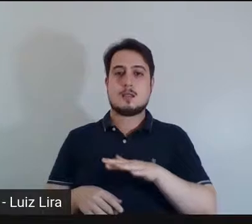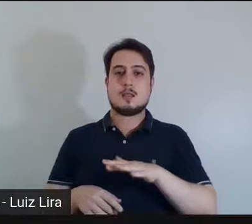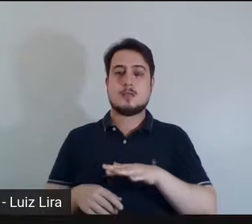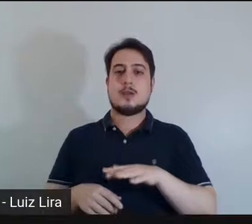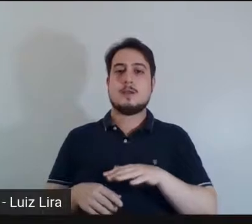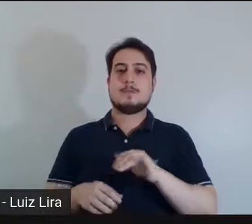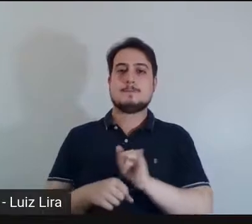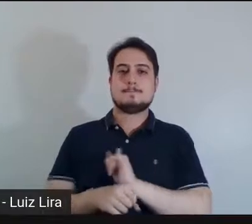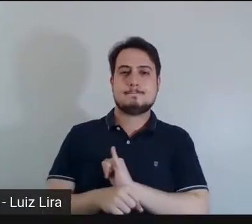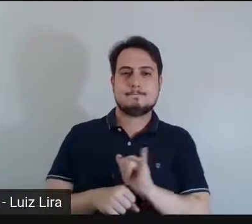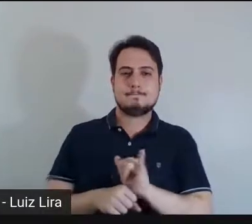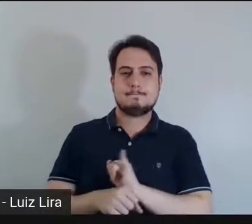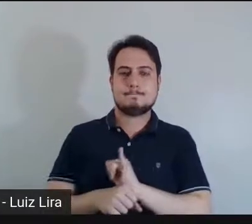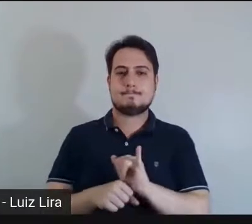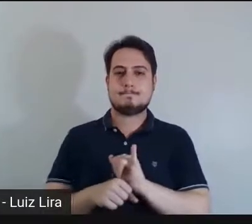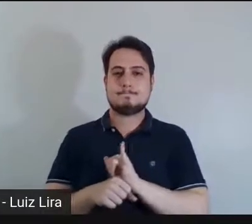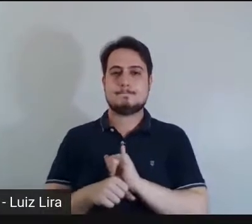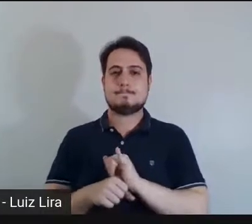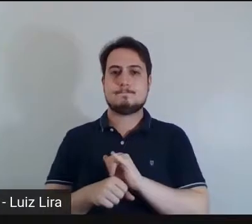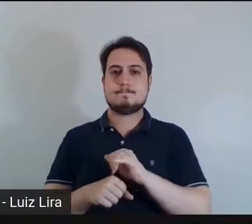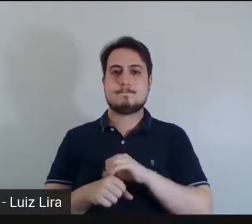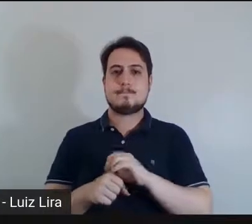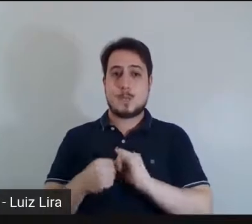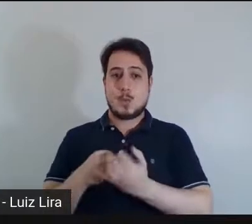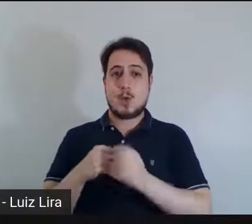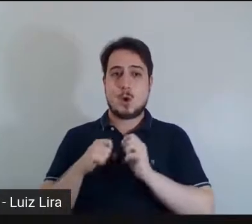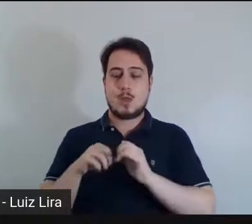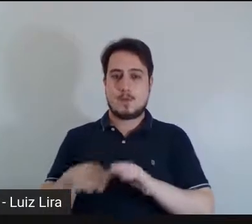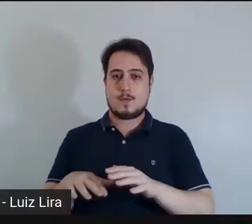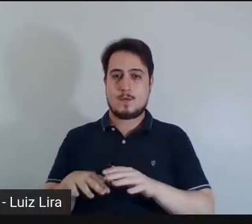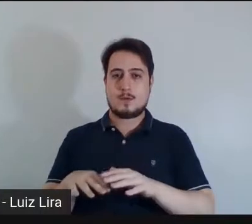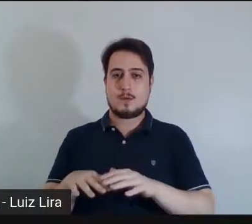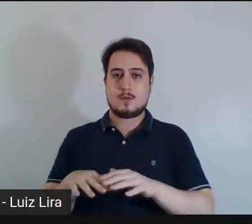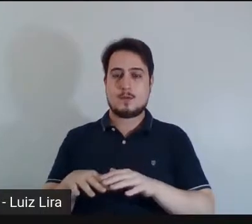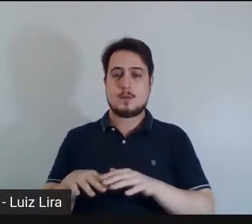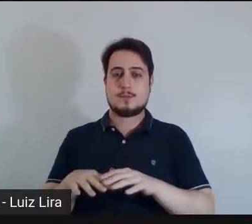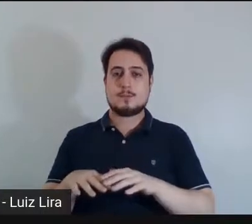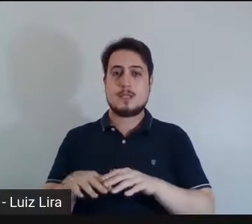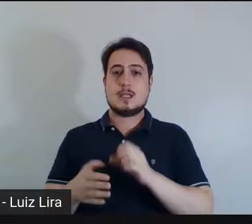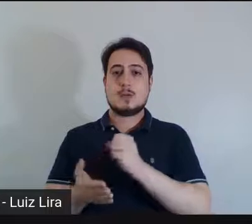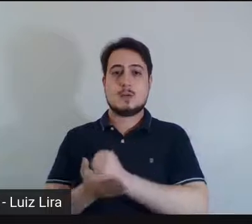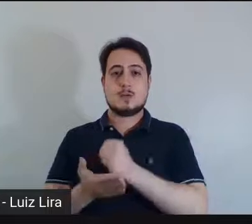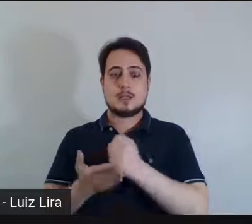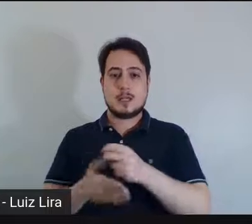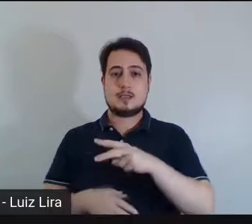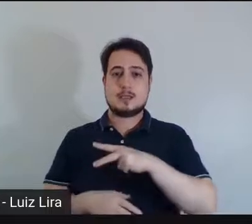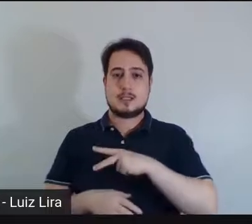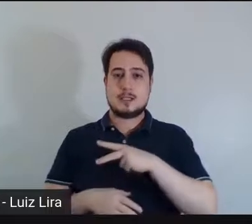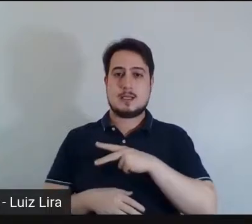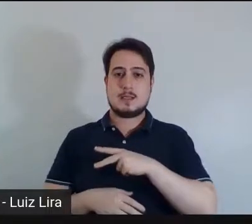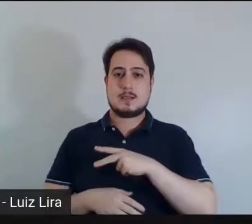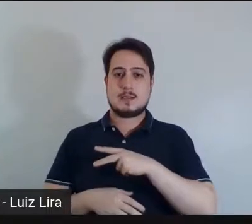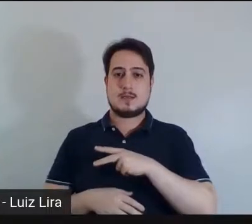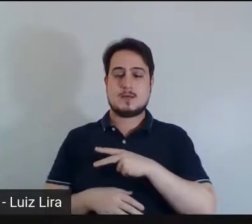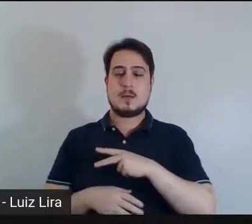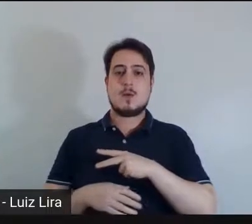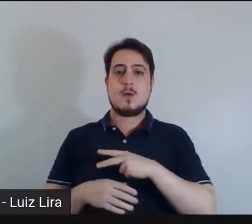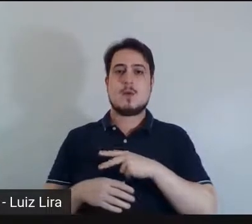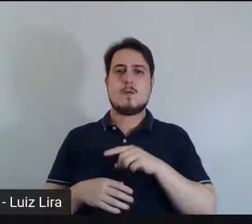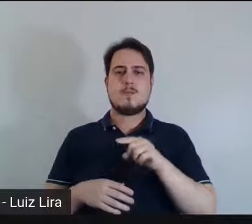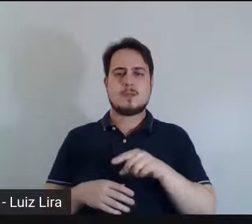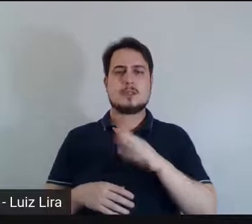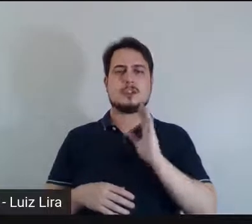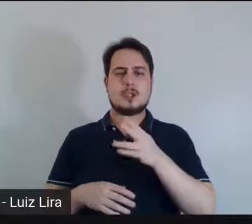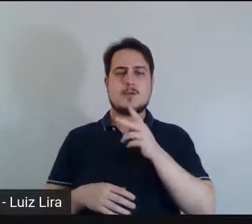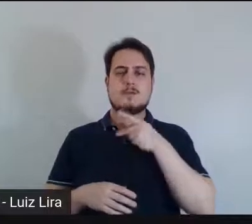medidas relativas ao Covid, no caso dos contratos de terceirização? Né? O senhor já adiantou um